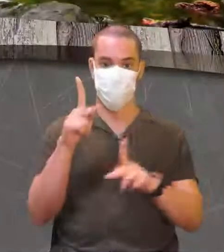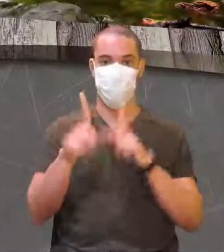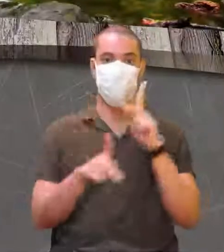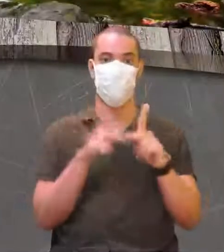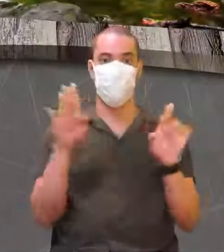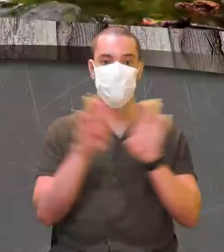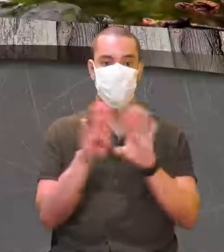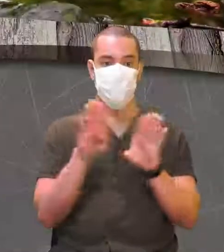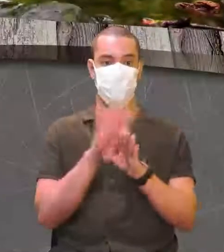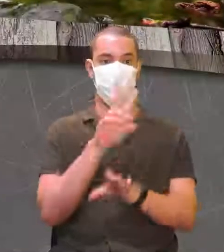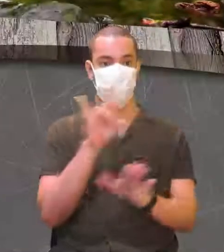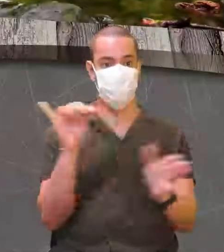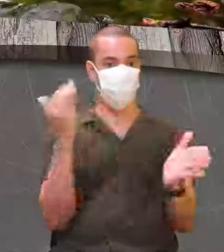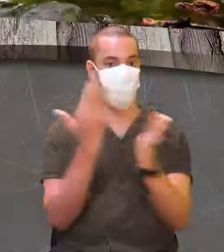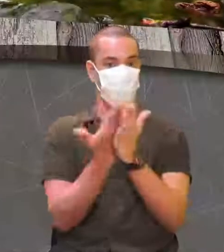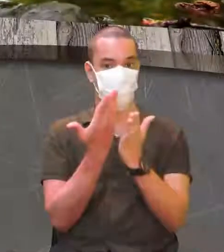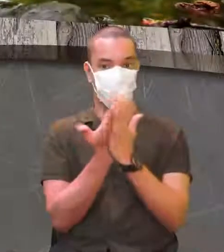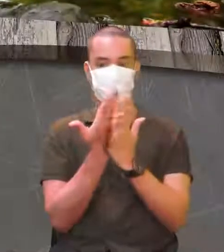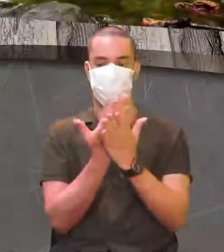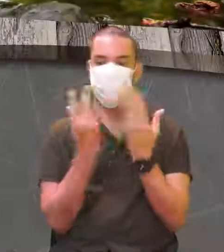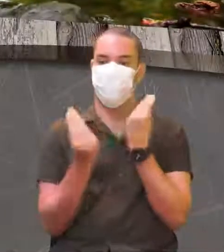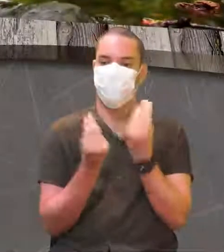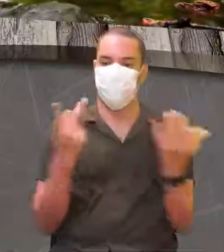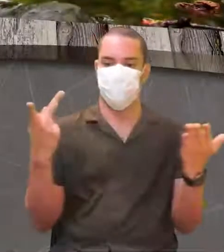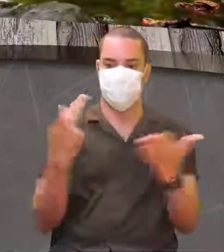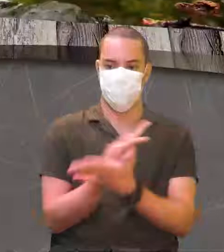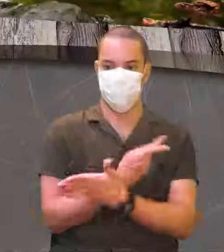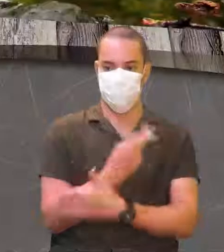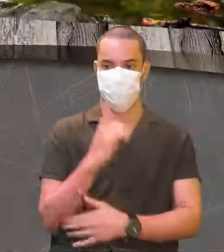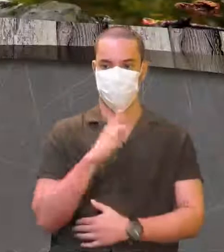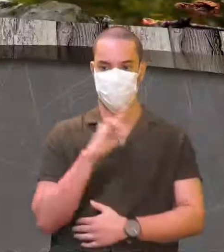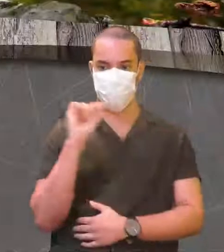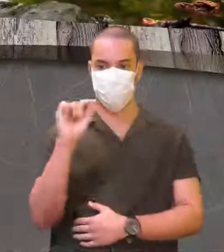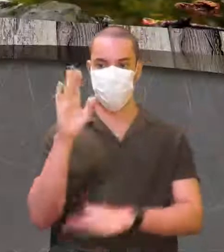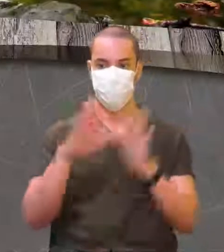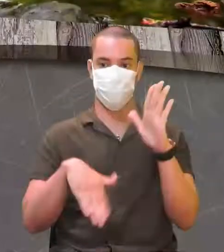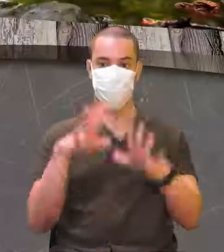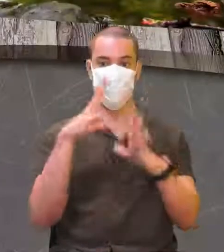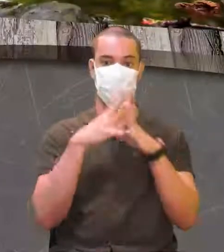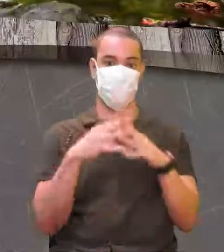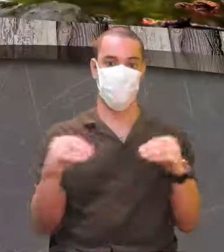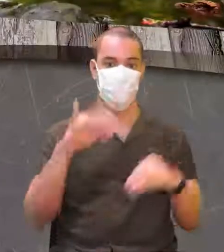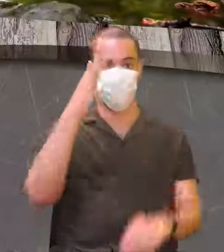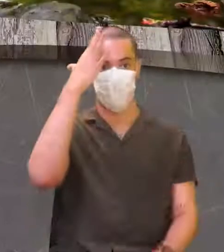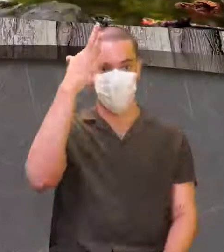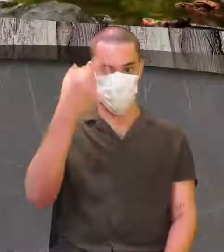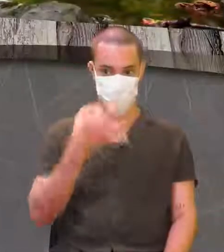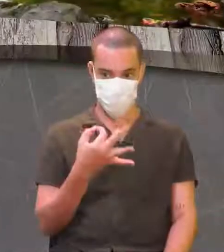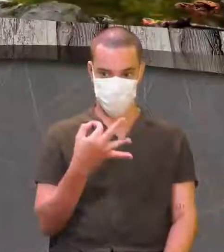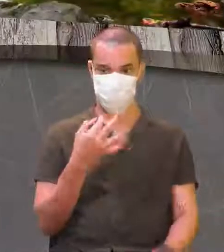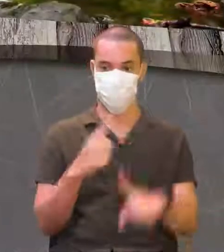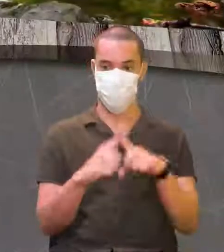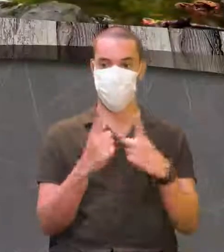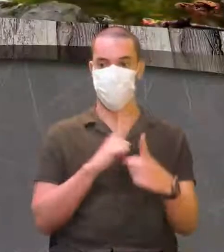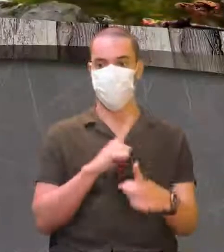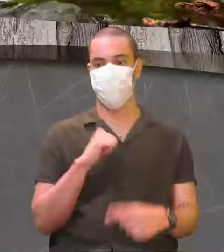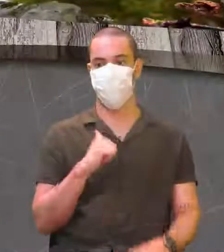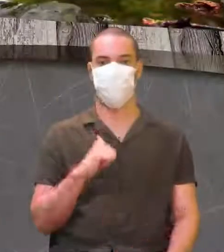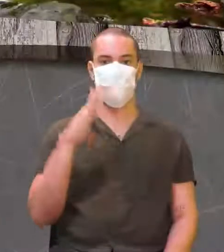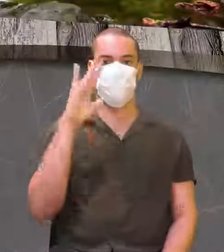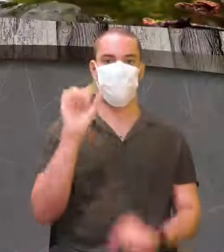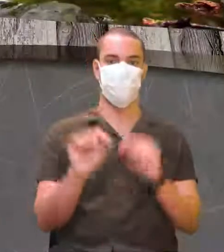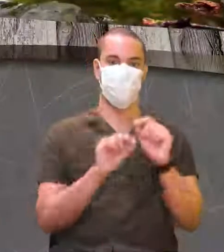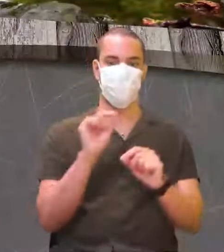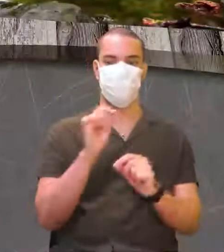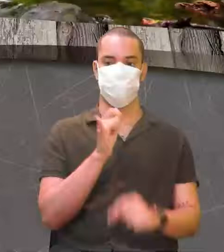também é estudada, e aí a gente tem aquelas situações ali de fugir um pouquinho daqui da compreensão sanguínea, mas existem